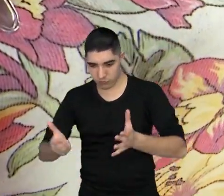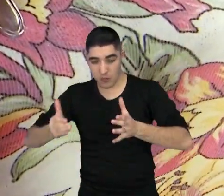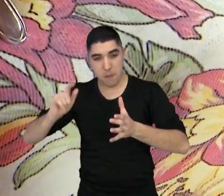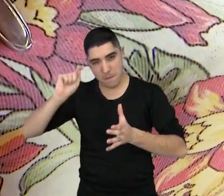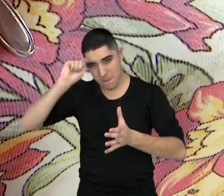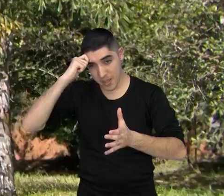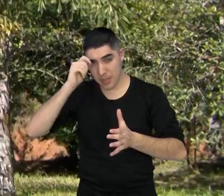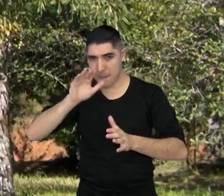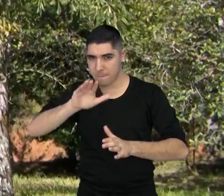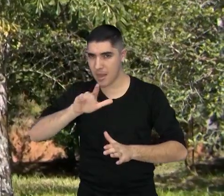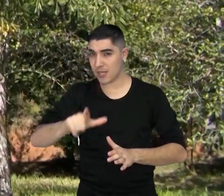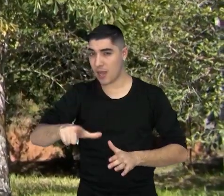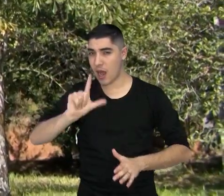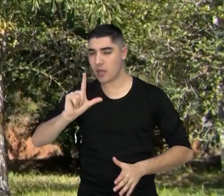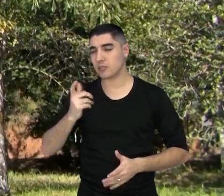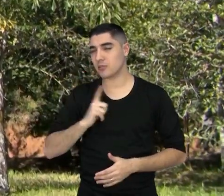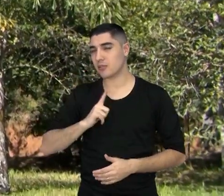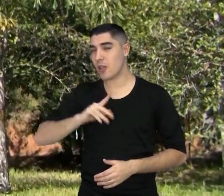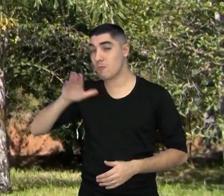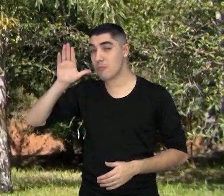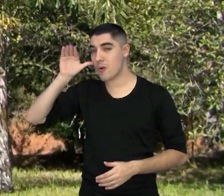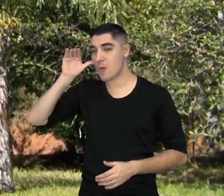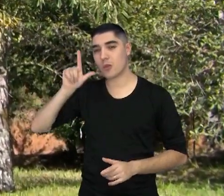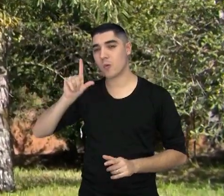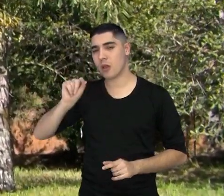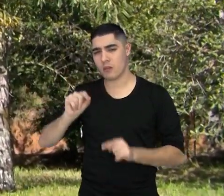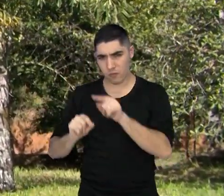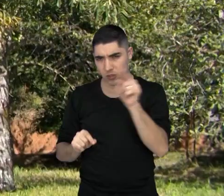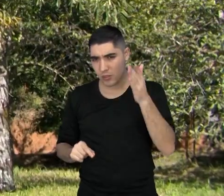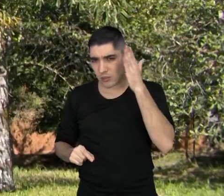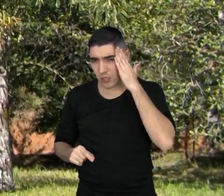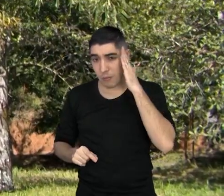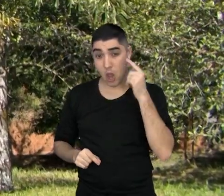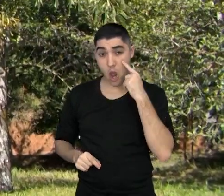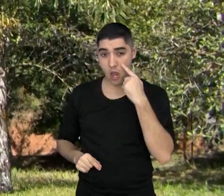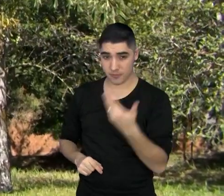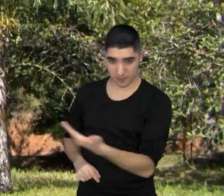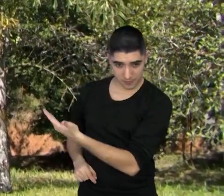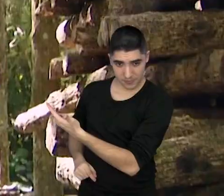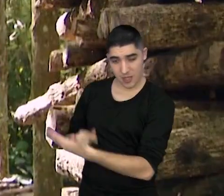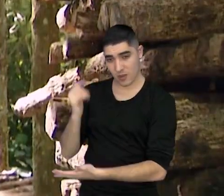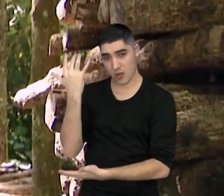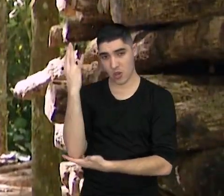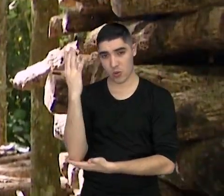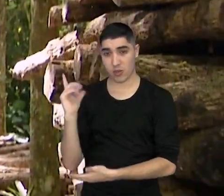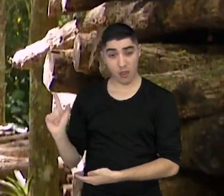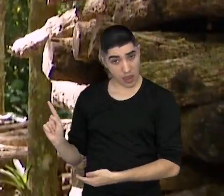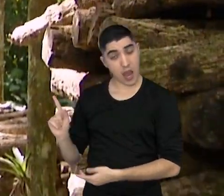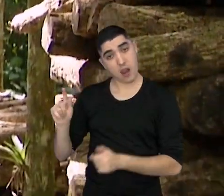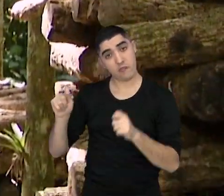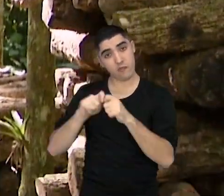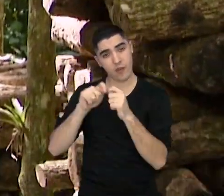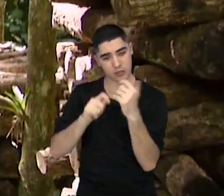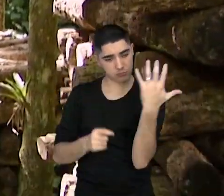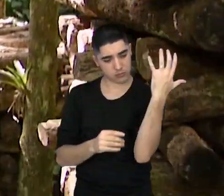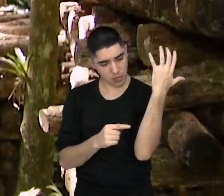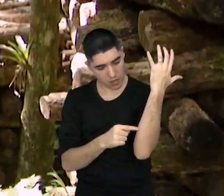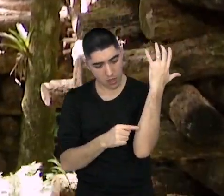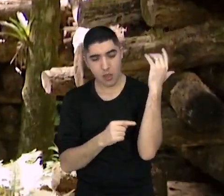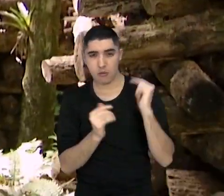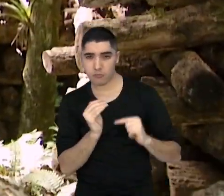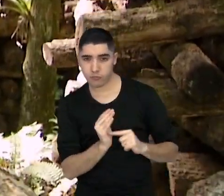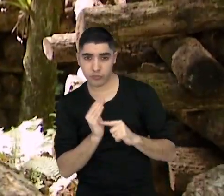folha negra. Mas antes, uma curiosidade. Você sabia que o konugi é a árvore onde se cultiva